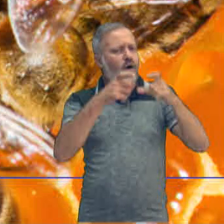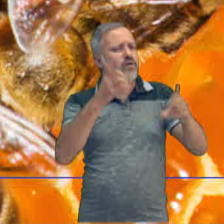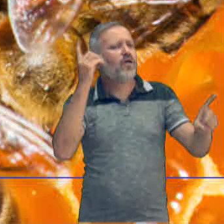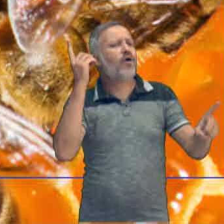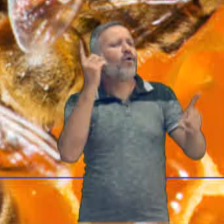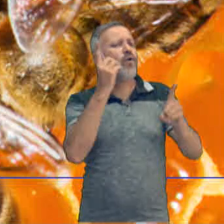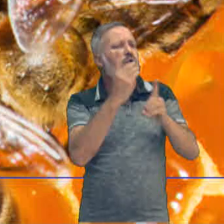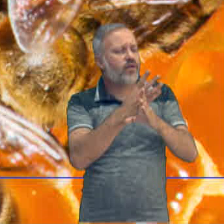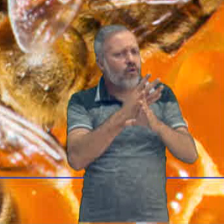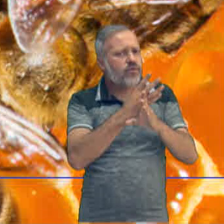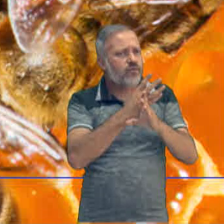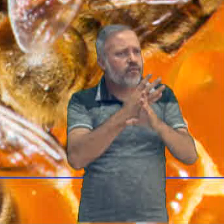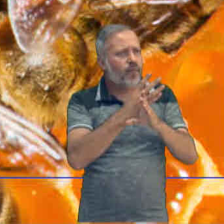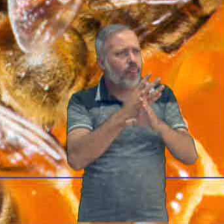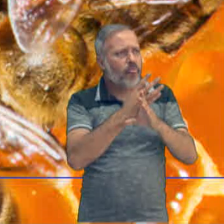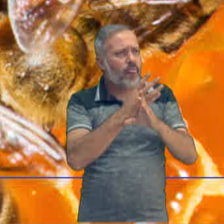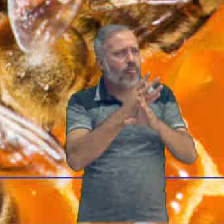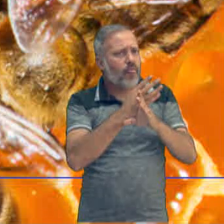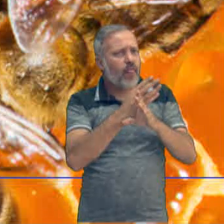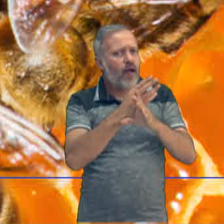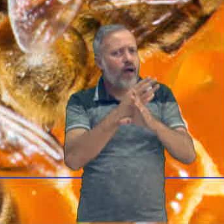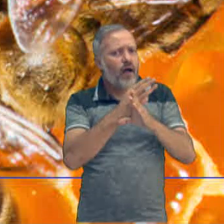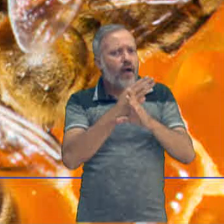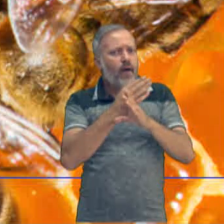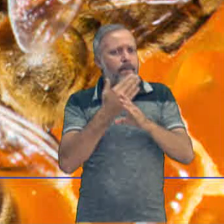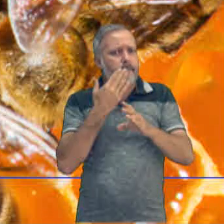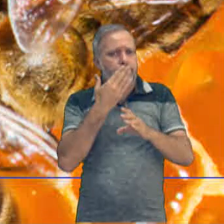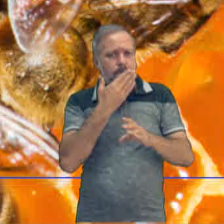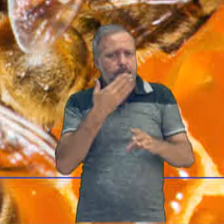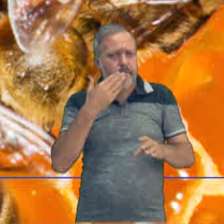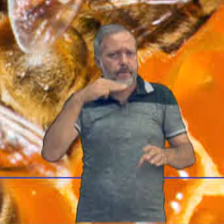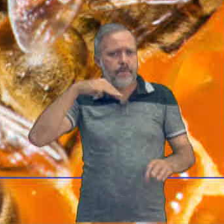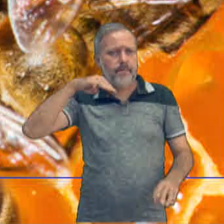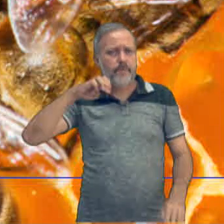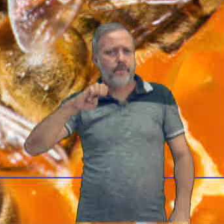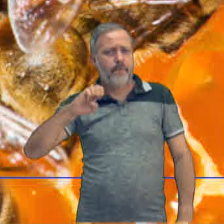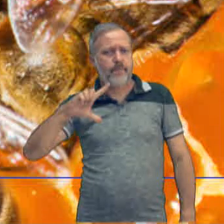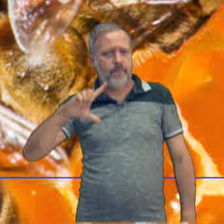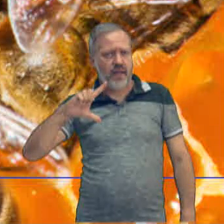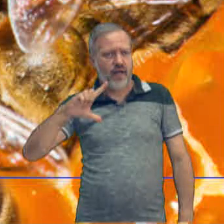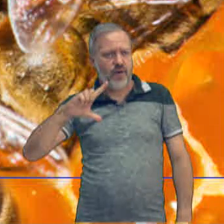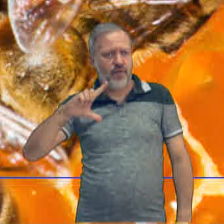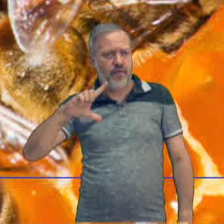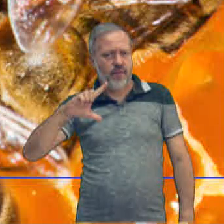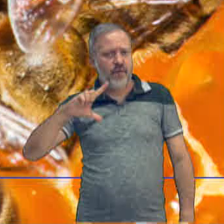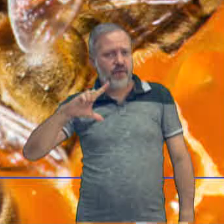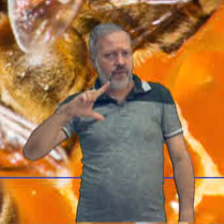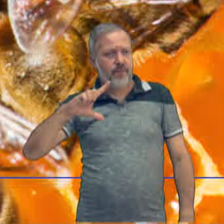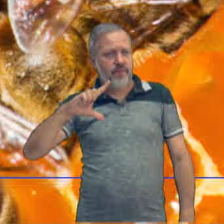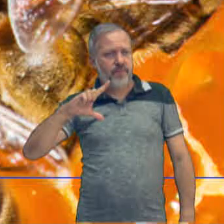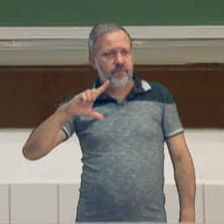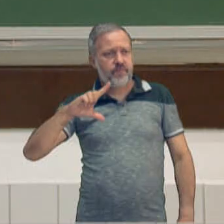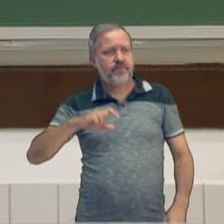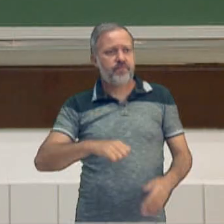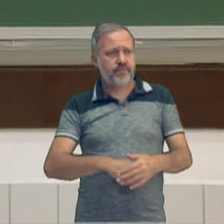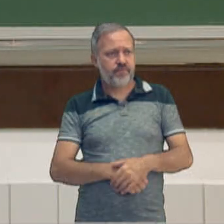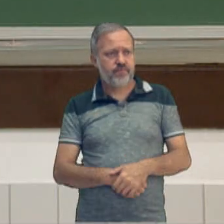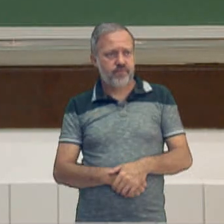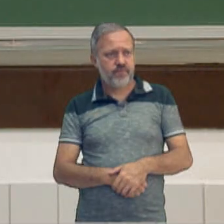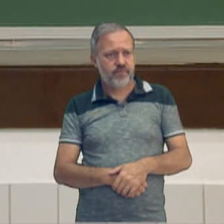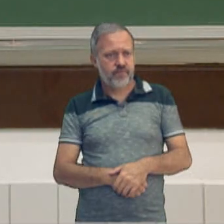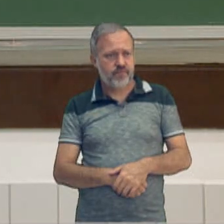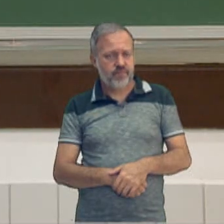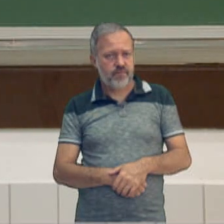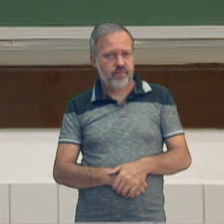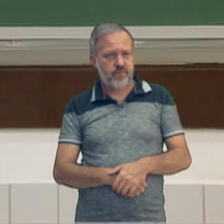maçã, que deixava ela brilhosa, das plantinhas, que tem as folhas brilhosas também. São ceras, que são lipídios também, tá? A cera de